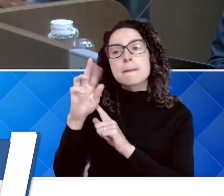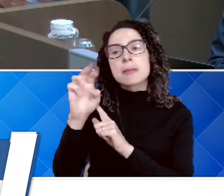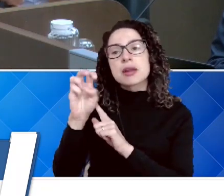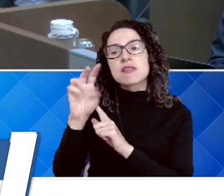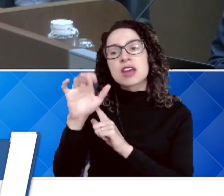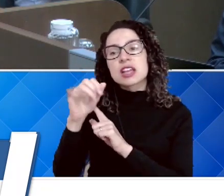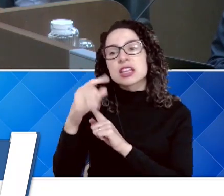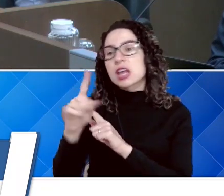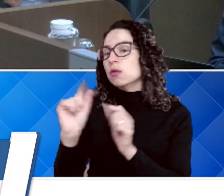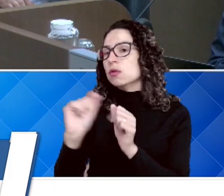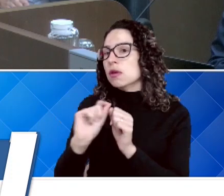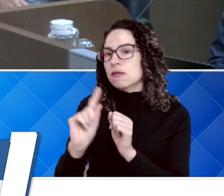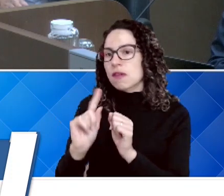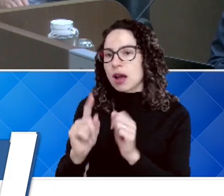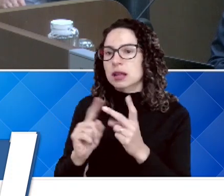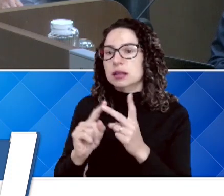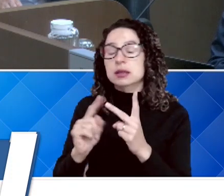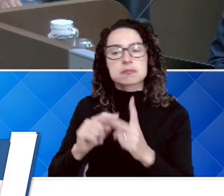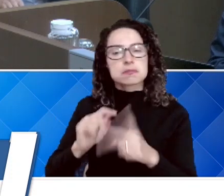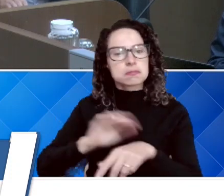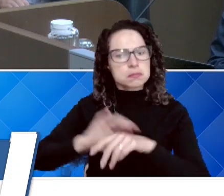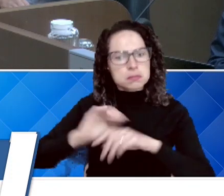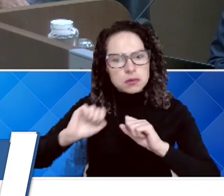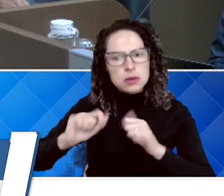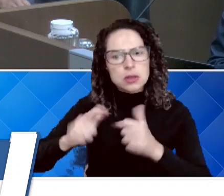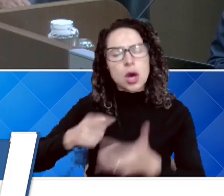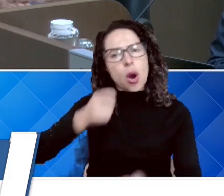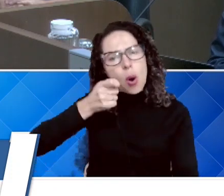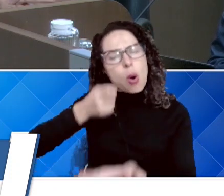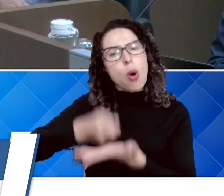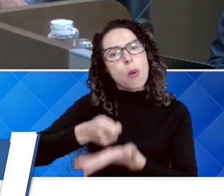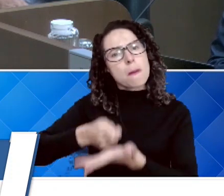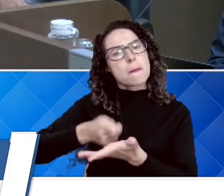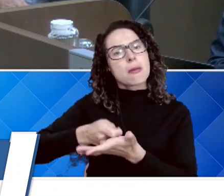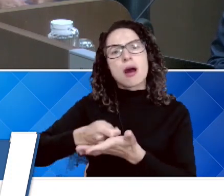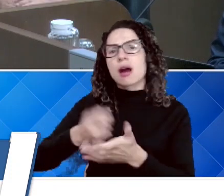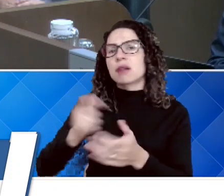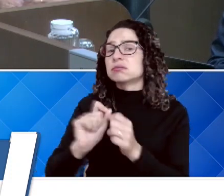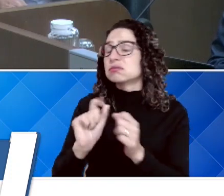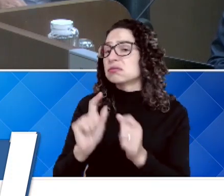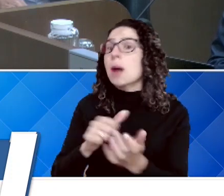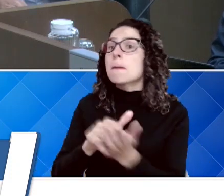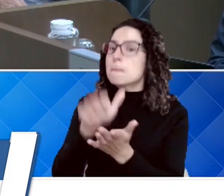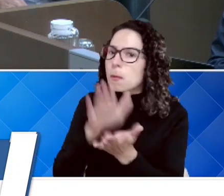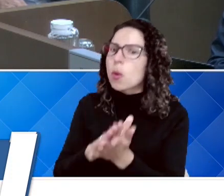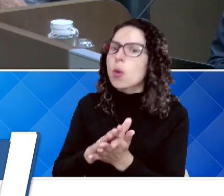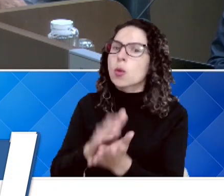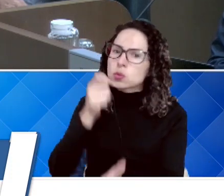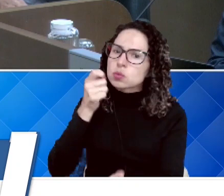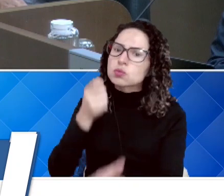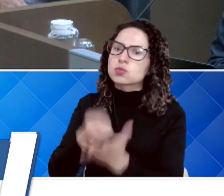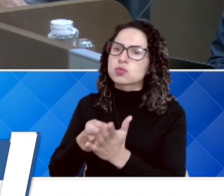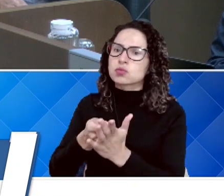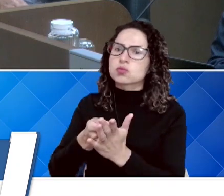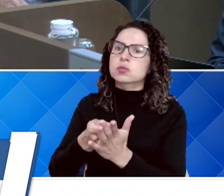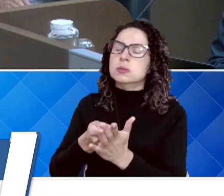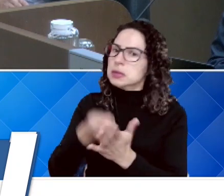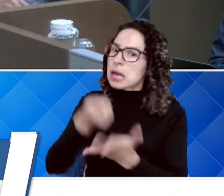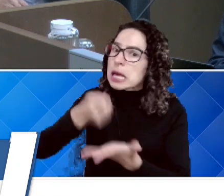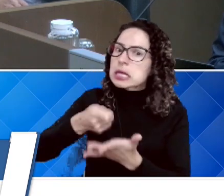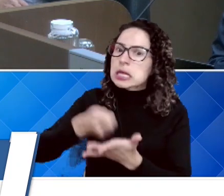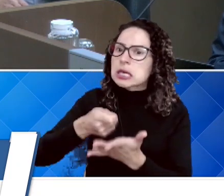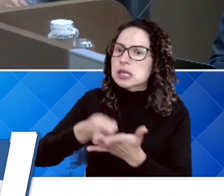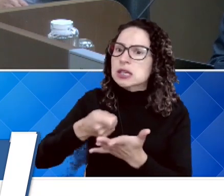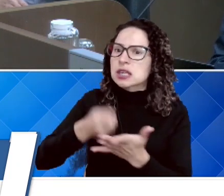tem que ir para cima, que tem que cobrar, tem que multar, tem que exigir que